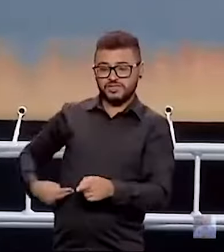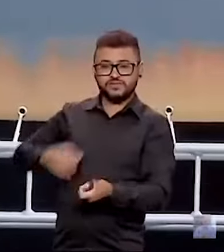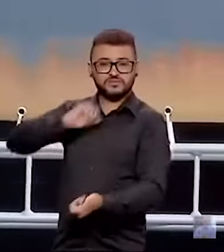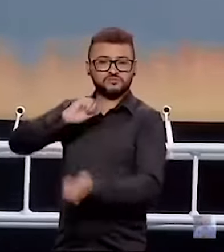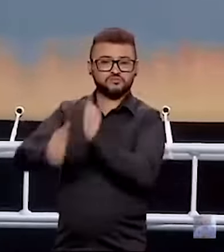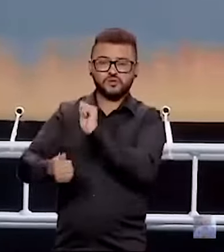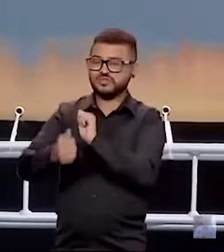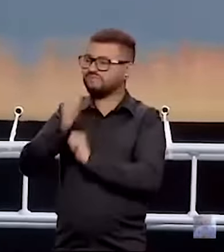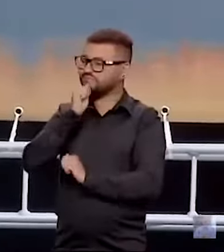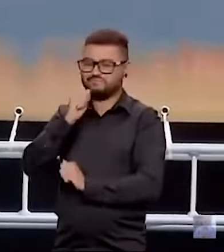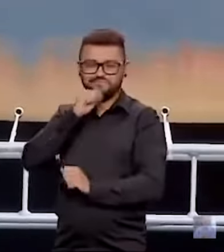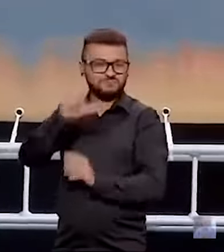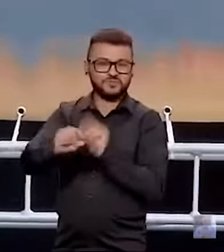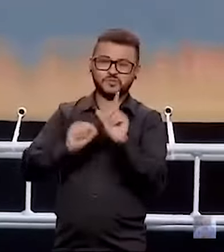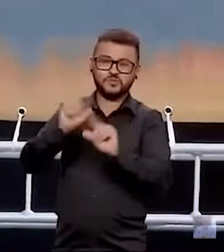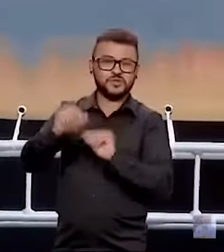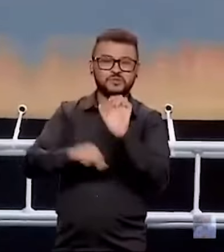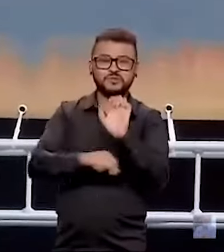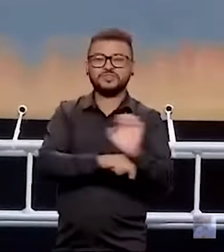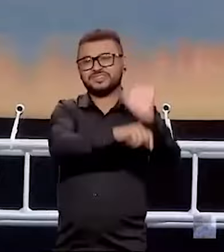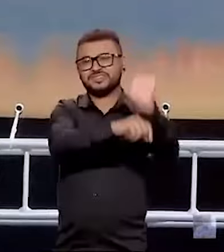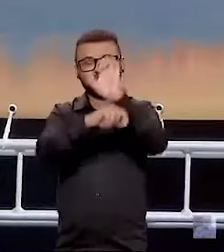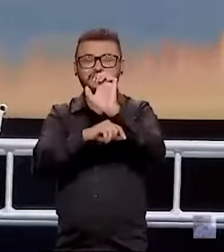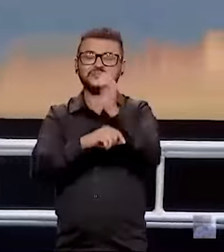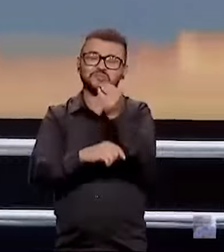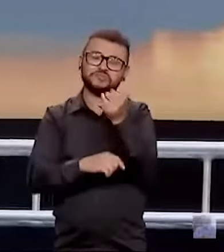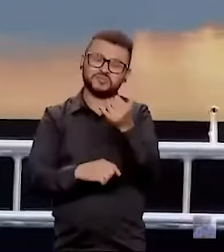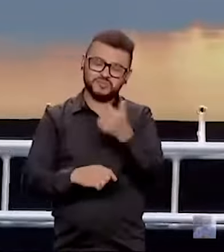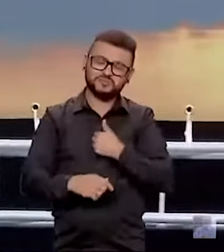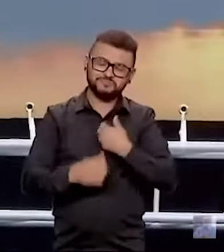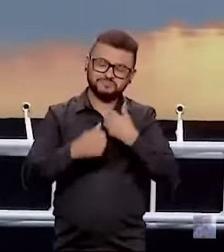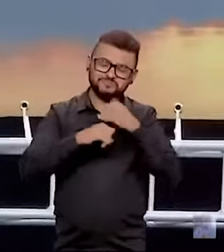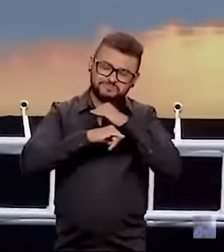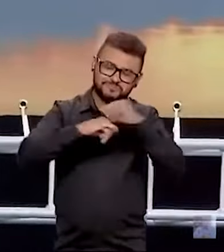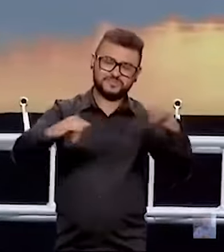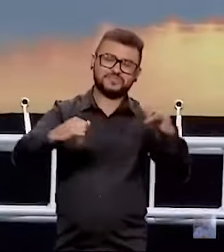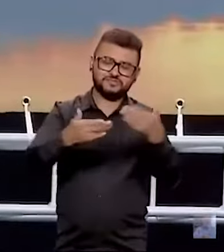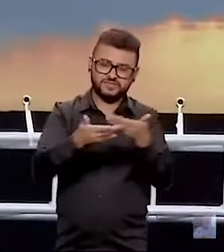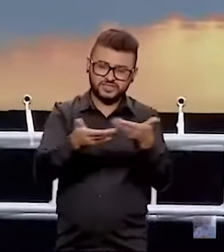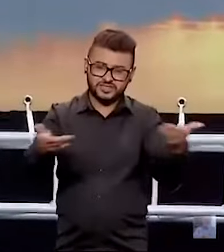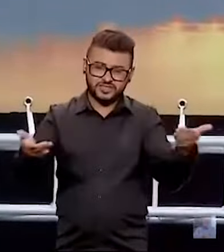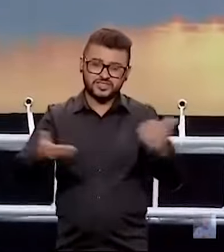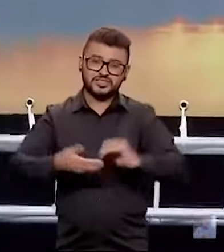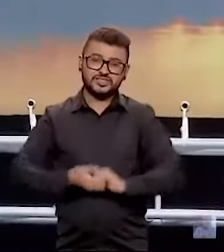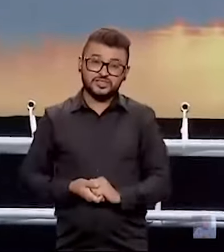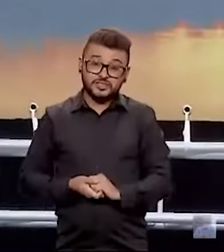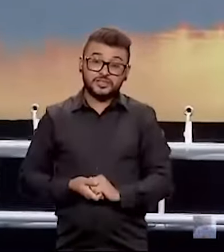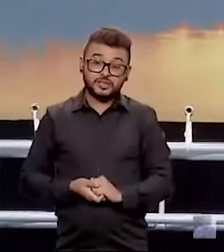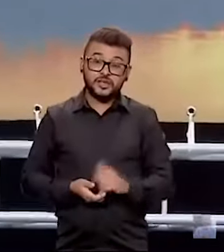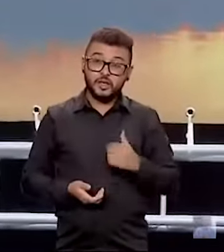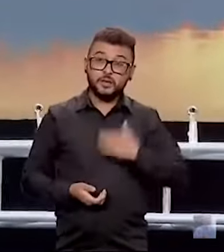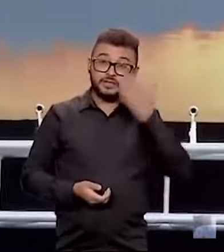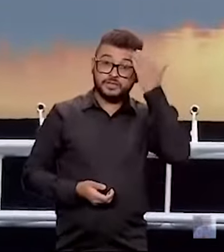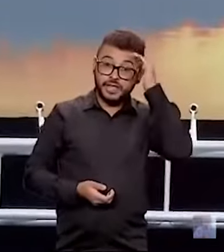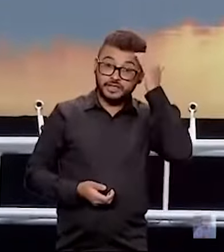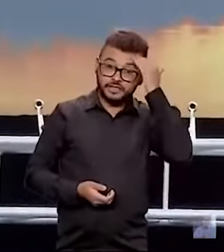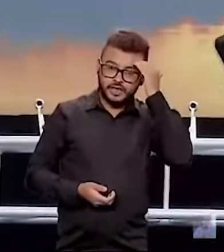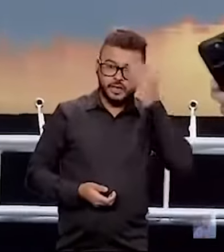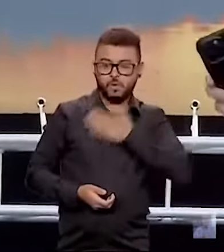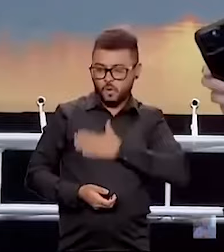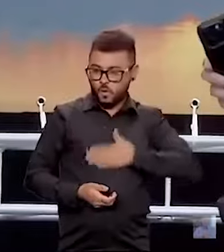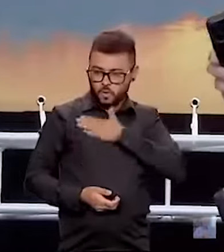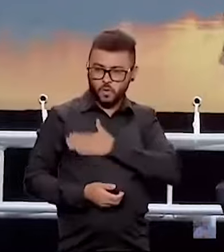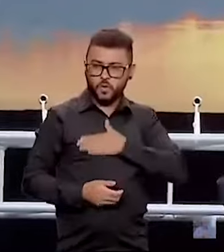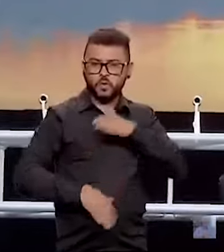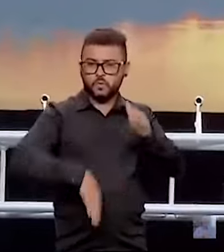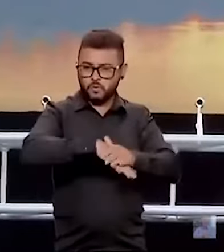esporte participou da escolha dos estádios. E eu confesso a vocês que, por entender